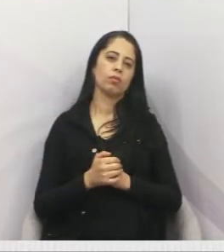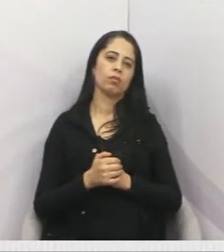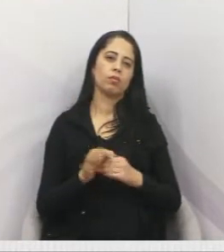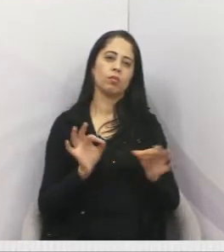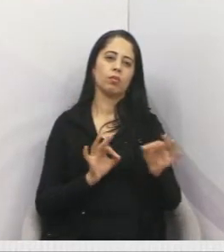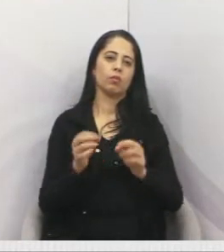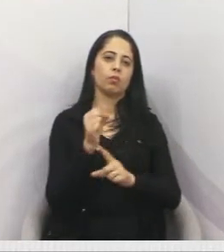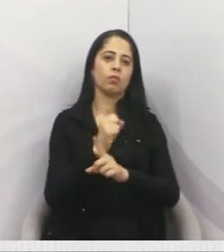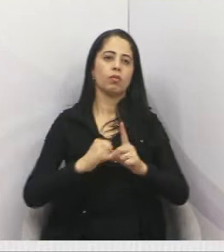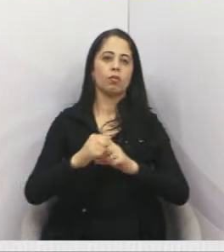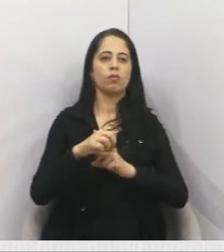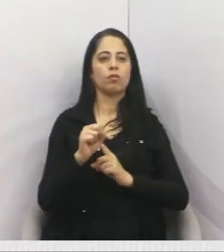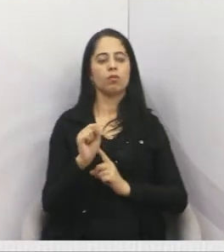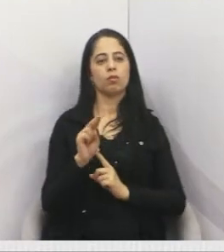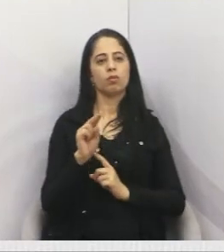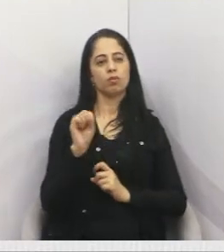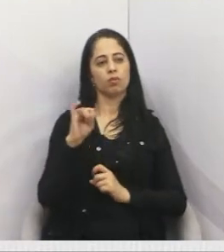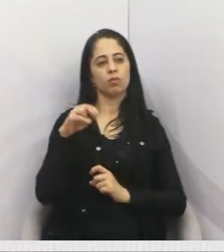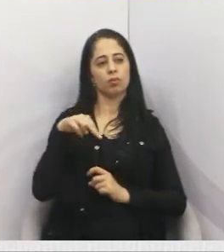Sociedade Civil, Suinam.